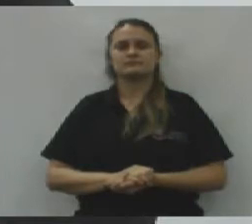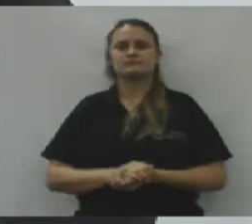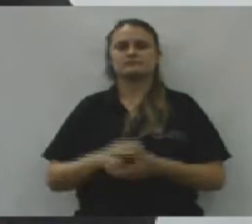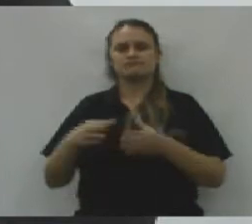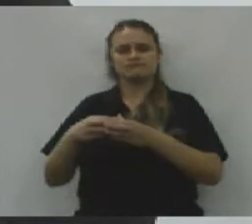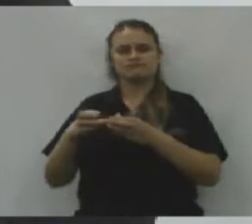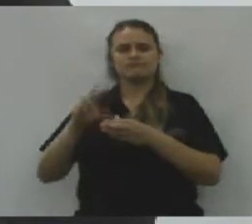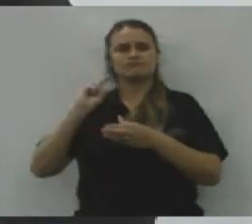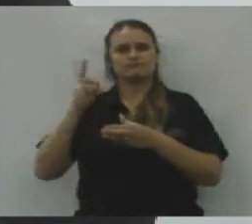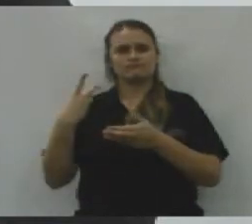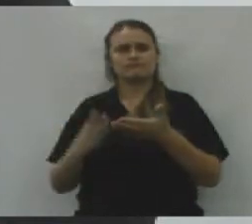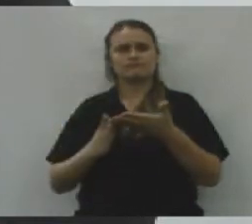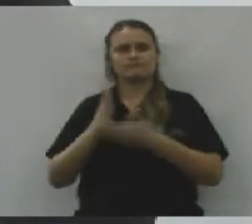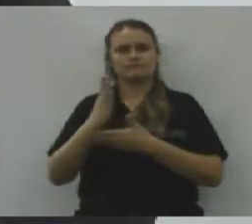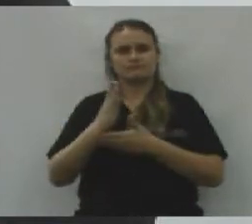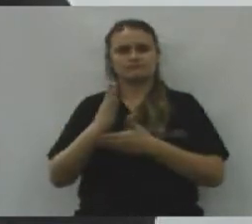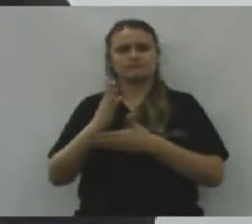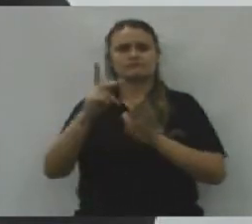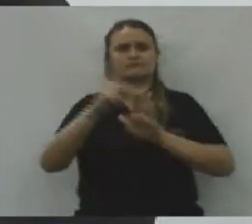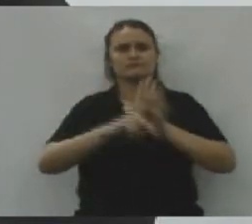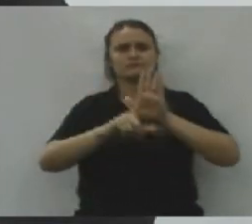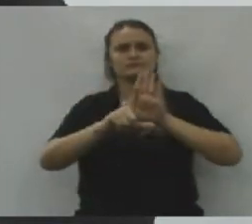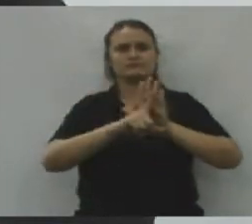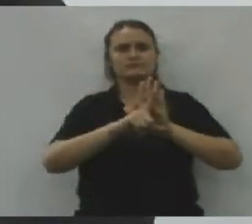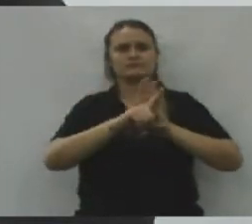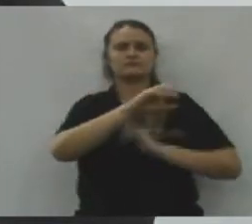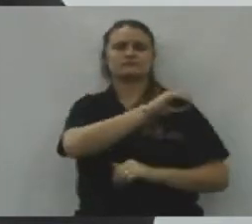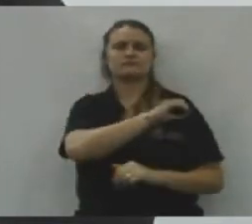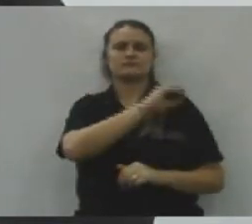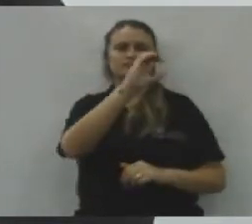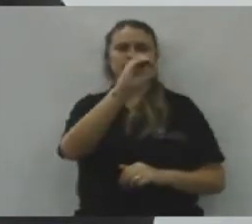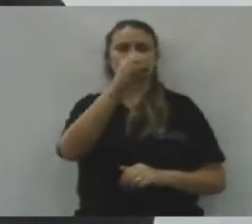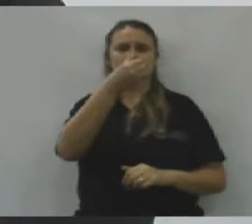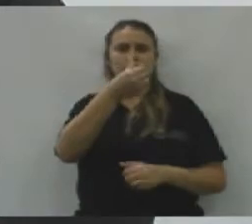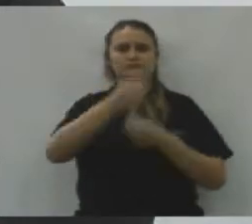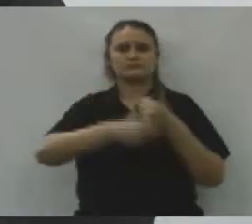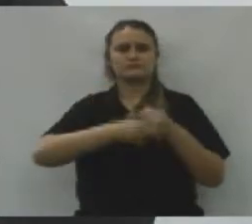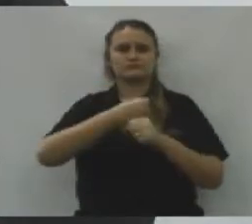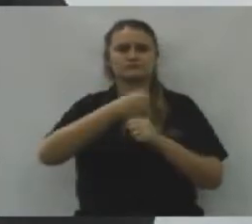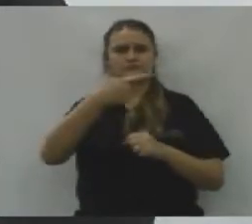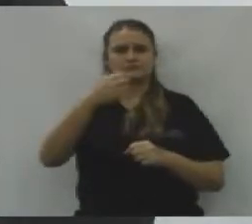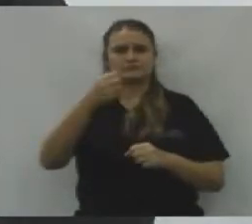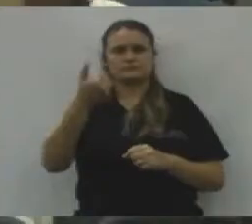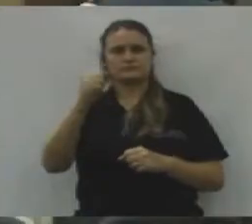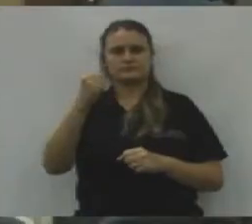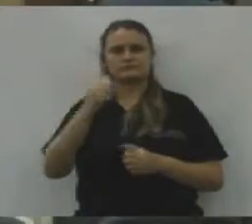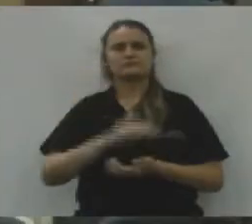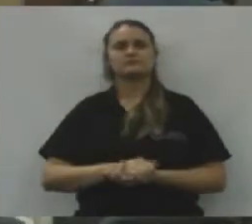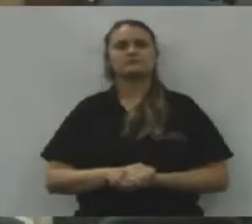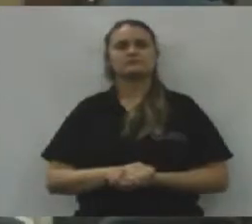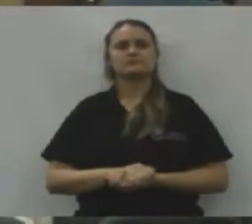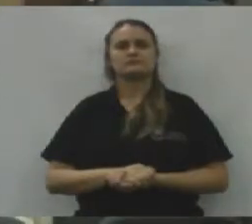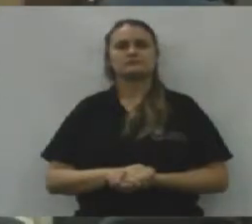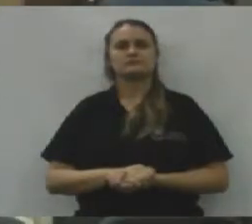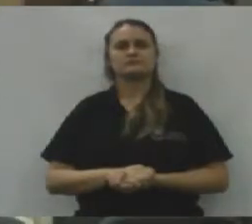Aprovado em turno único do projeto de lei ordinária número 6/2018.